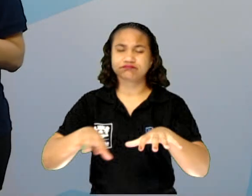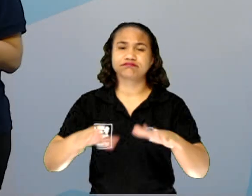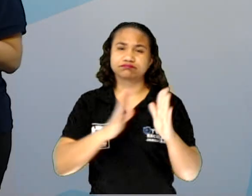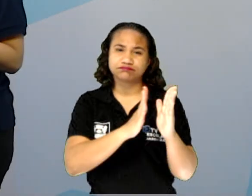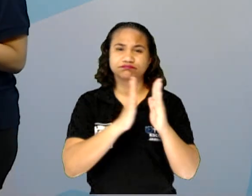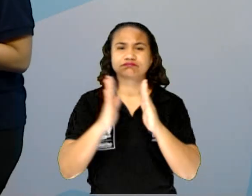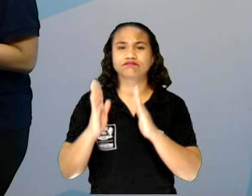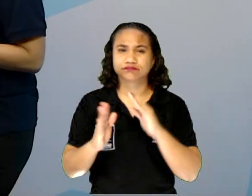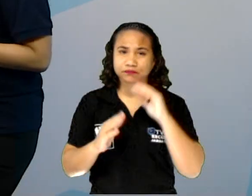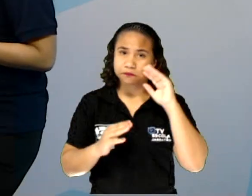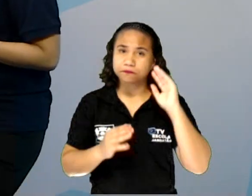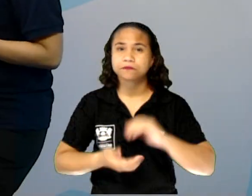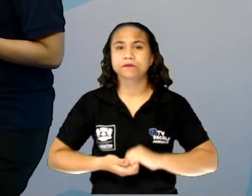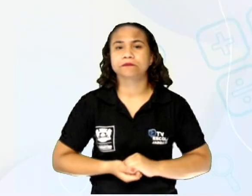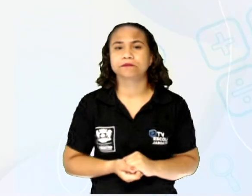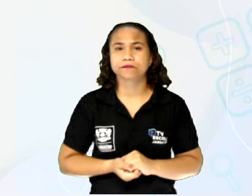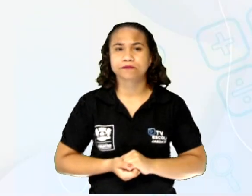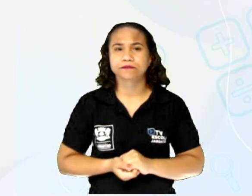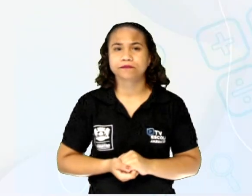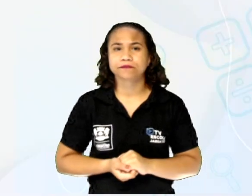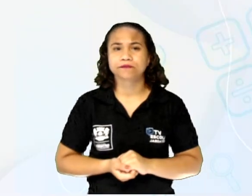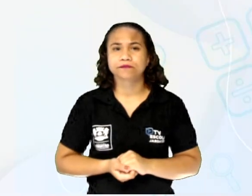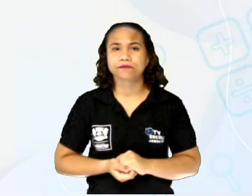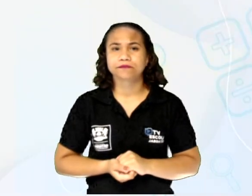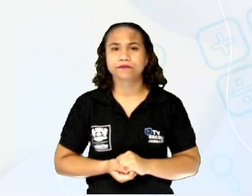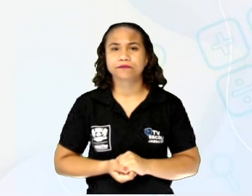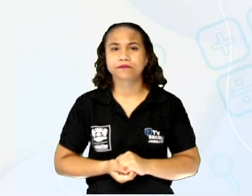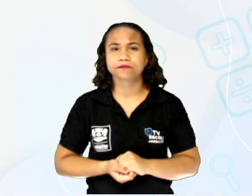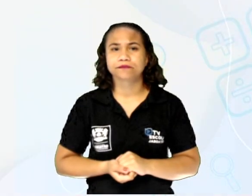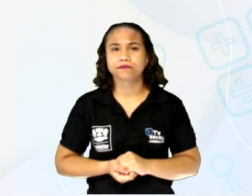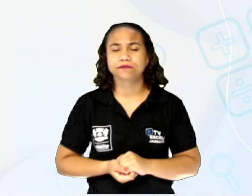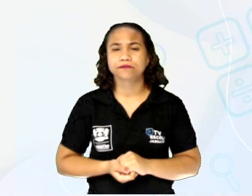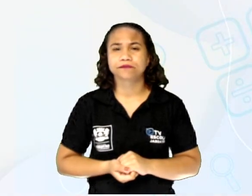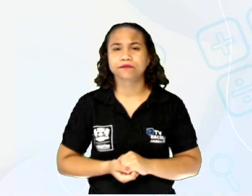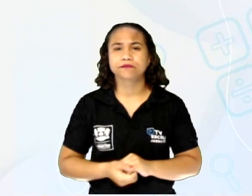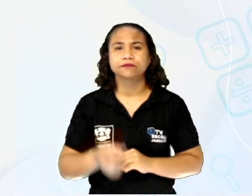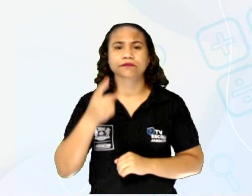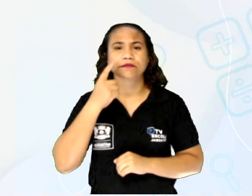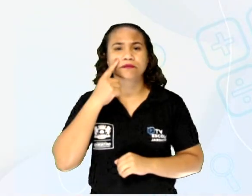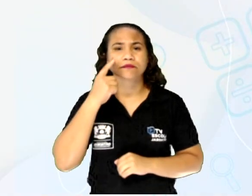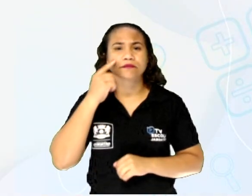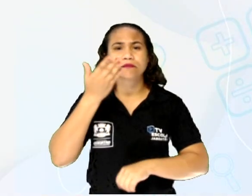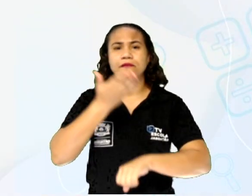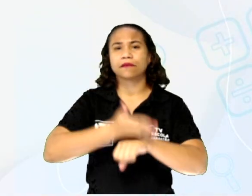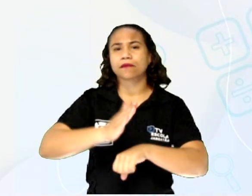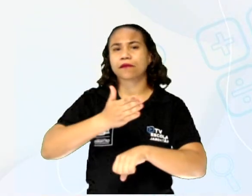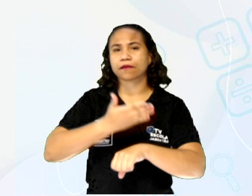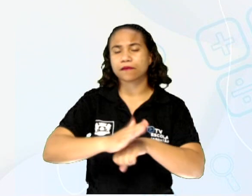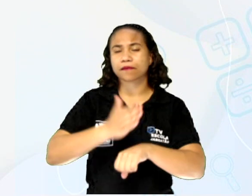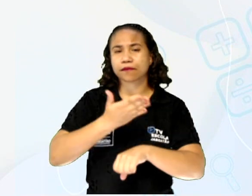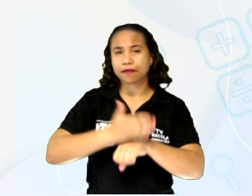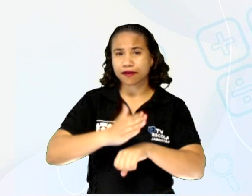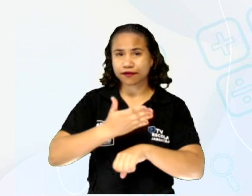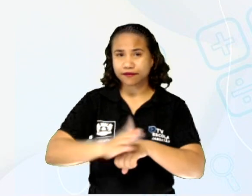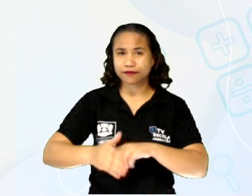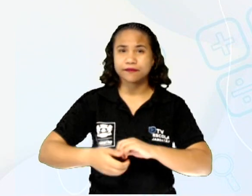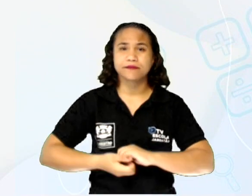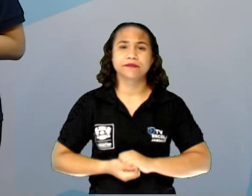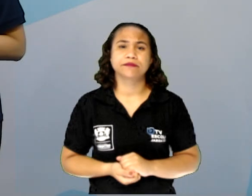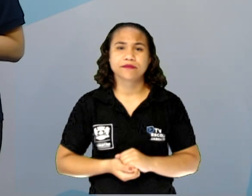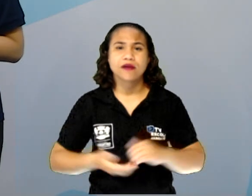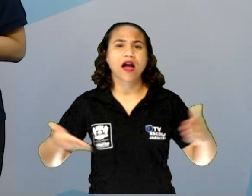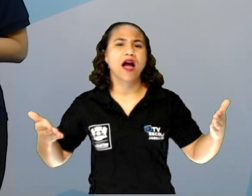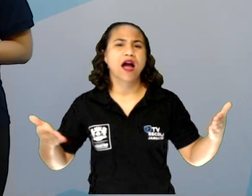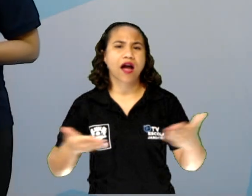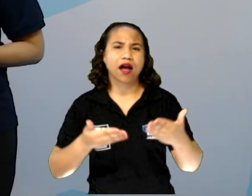certo? Vamos ver aqui a prática. Now it's your turn. Agora